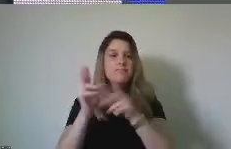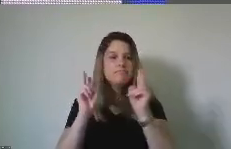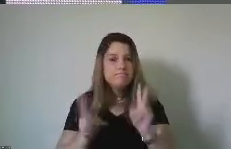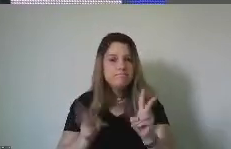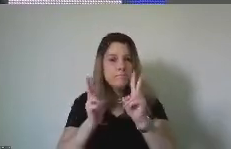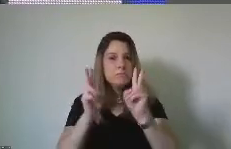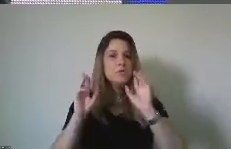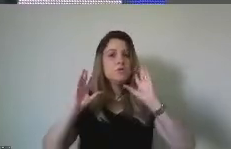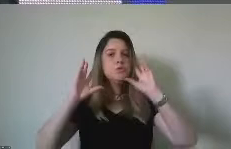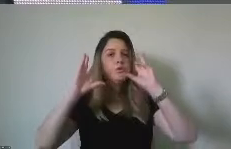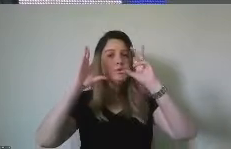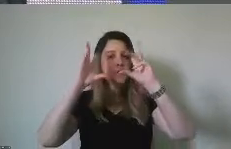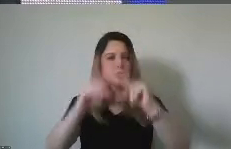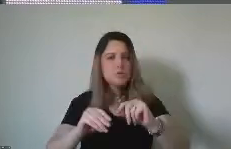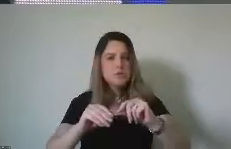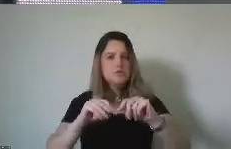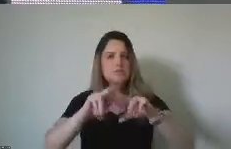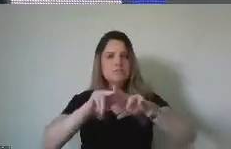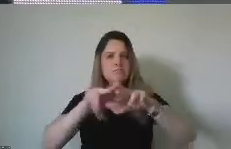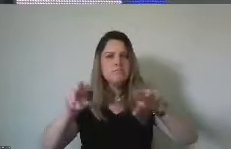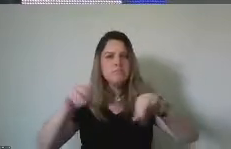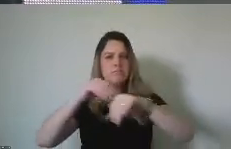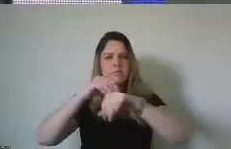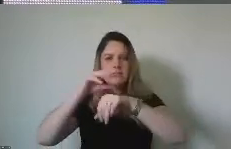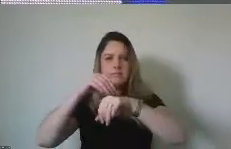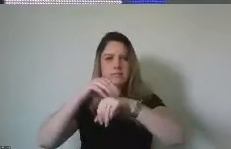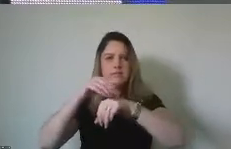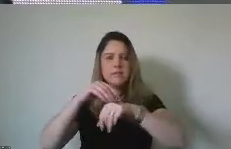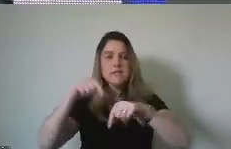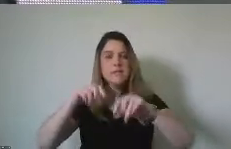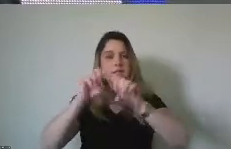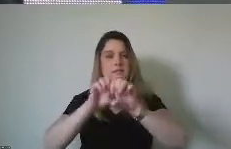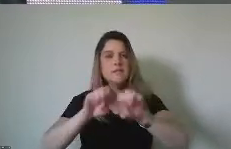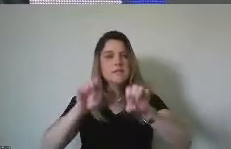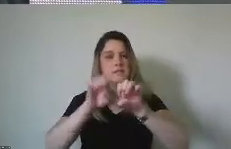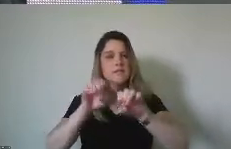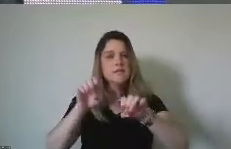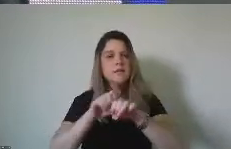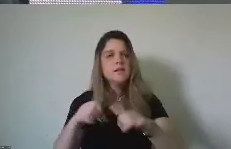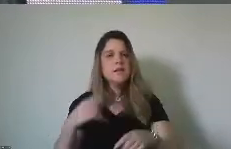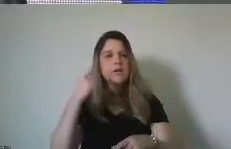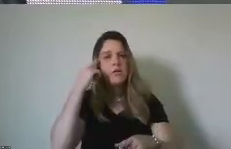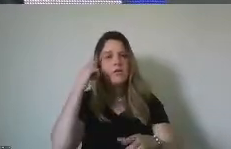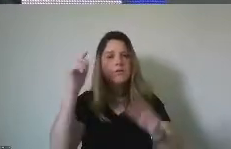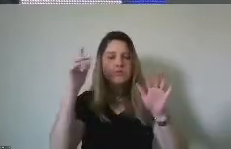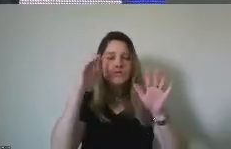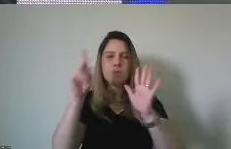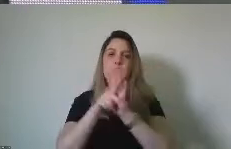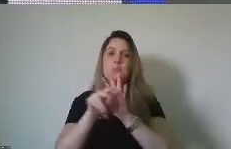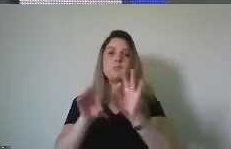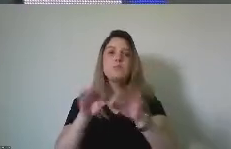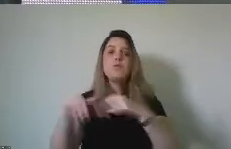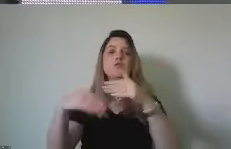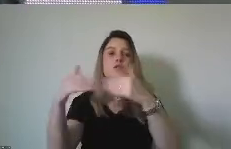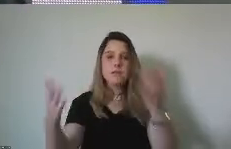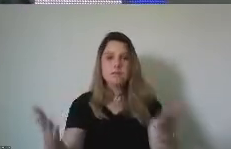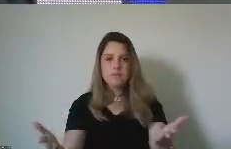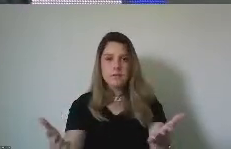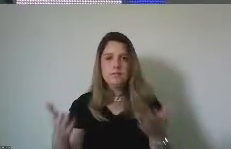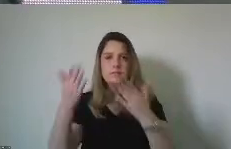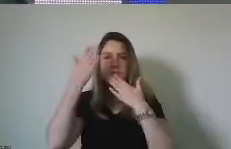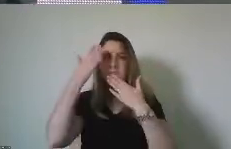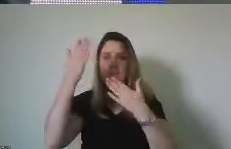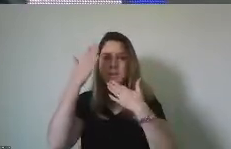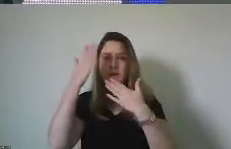as todas as emissões originadas desse evento elas foram compensadas com projetos Muito obrigado a